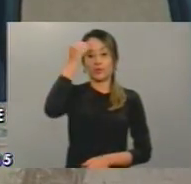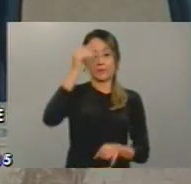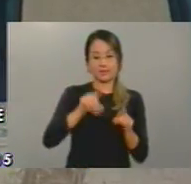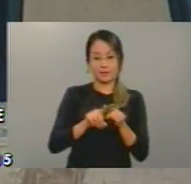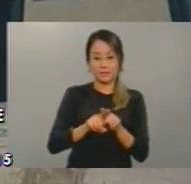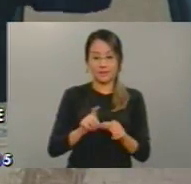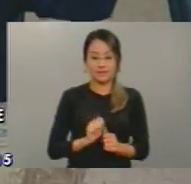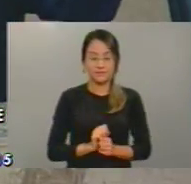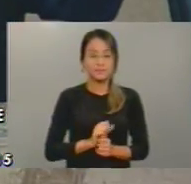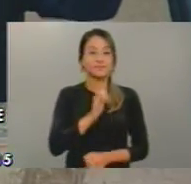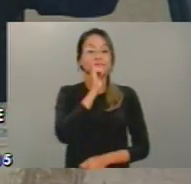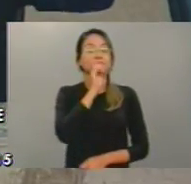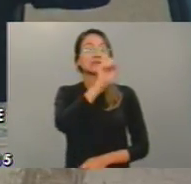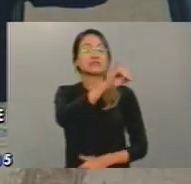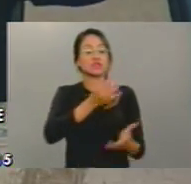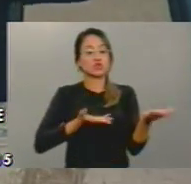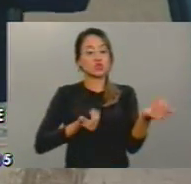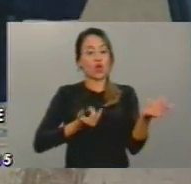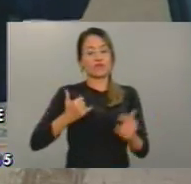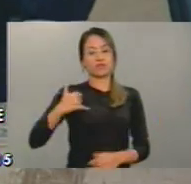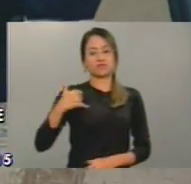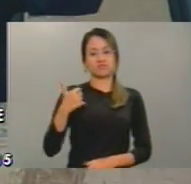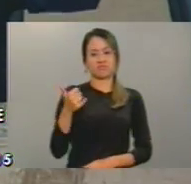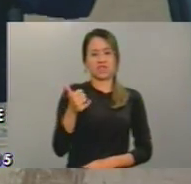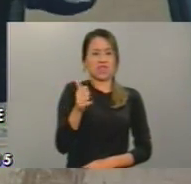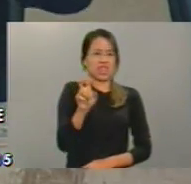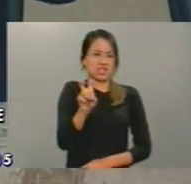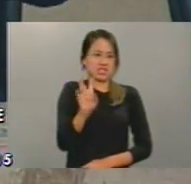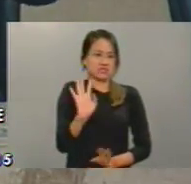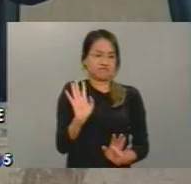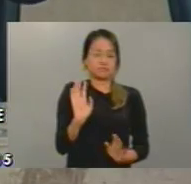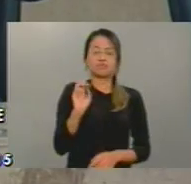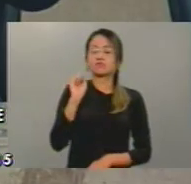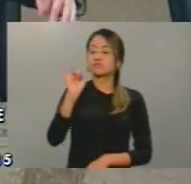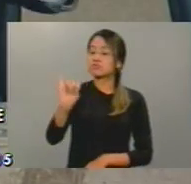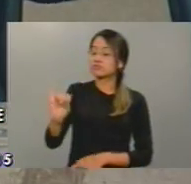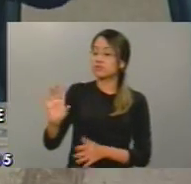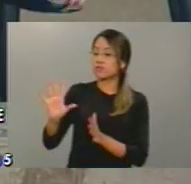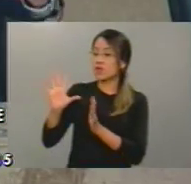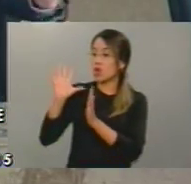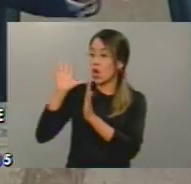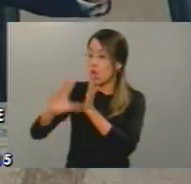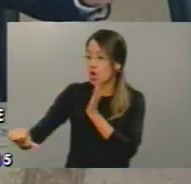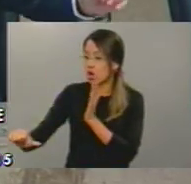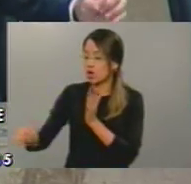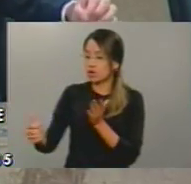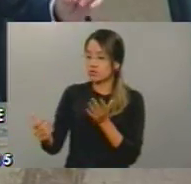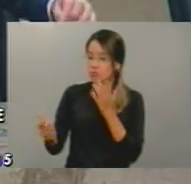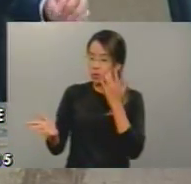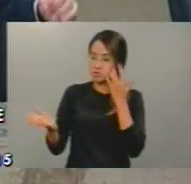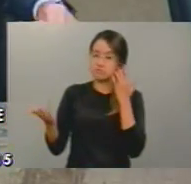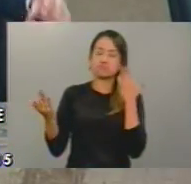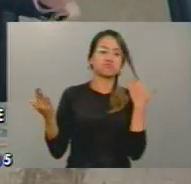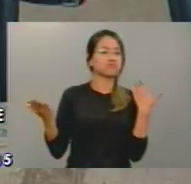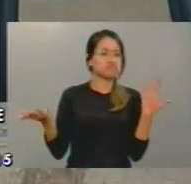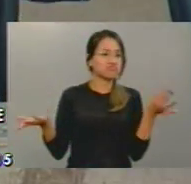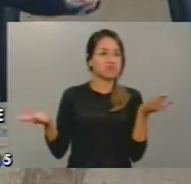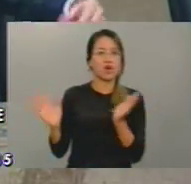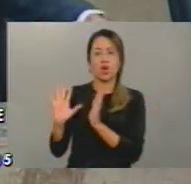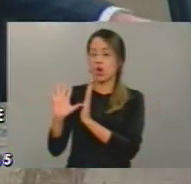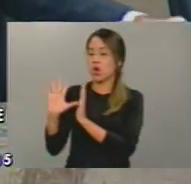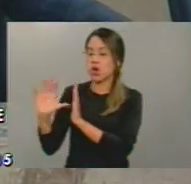uma infração leve, quando eu digo que cometeu infração leve, um furto, roubou